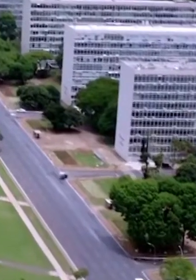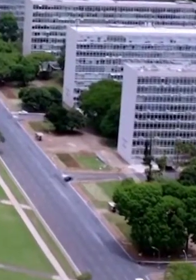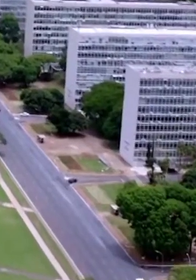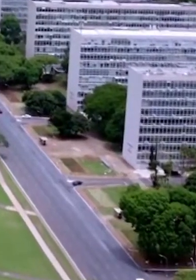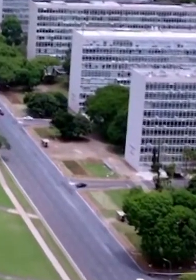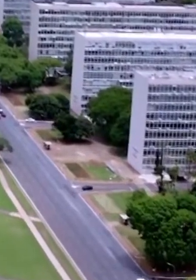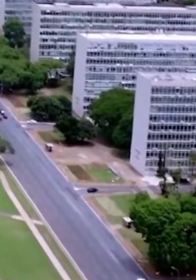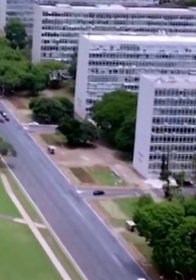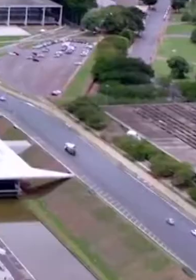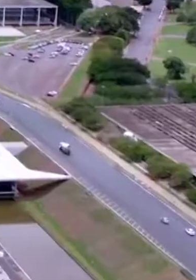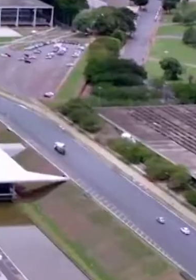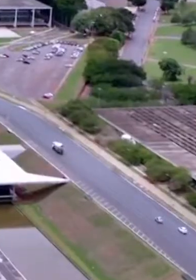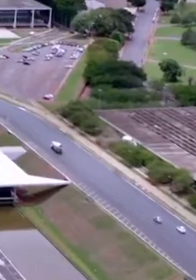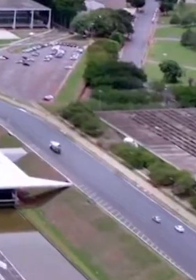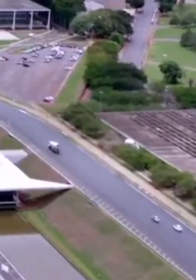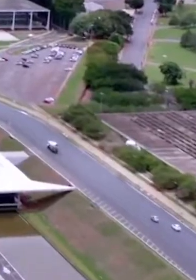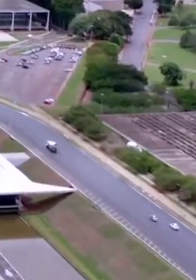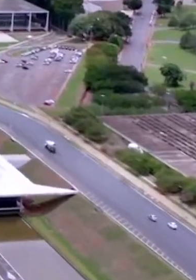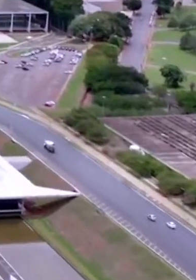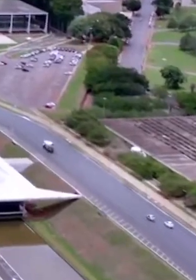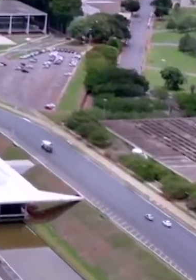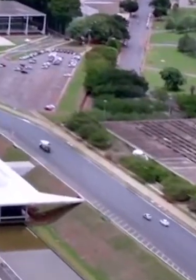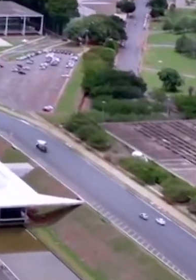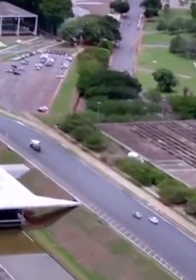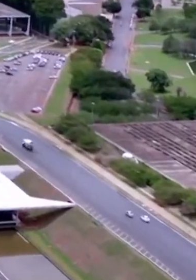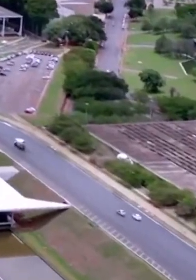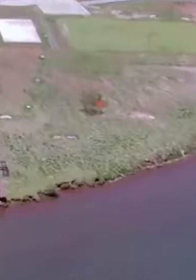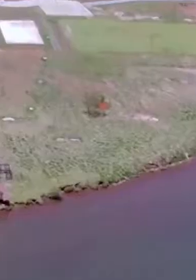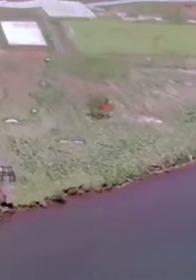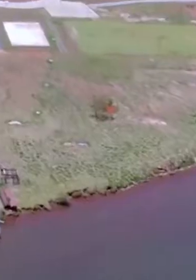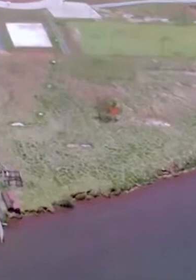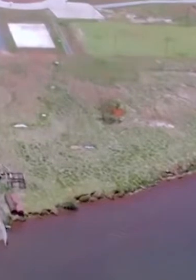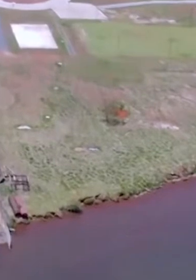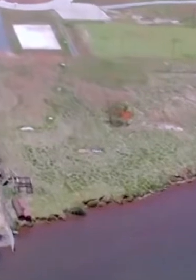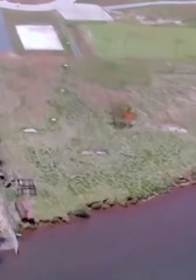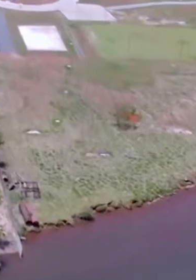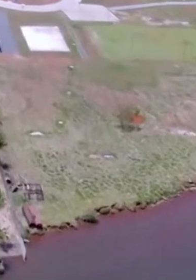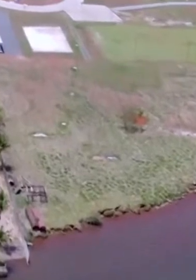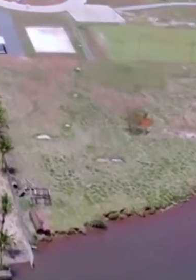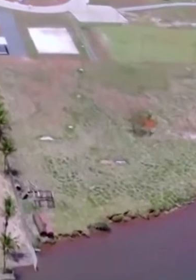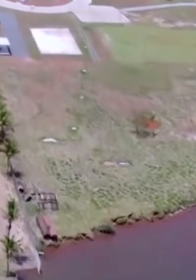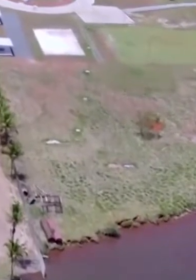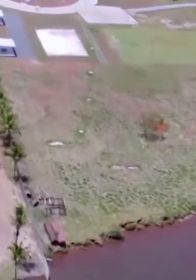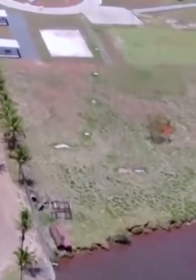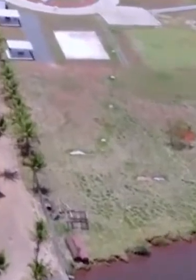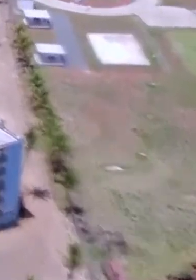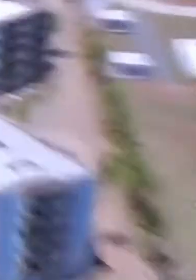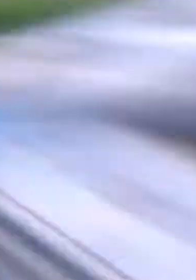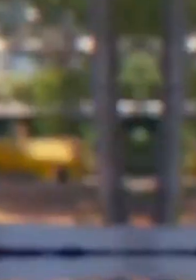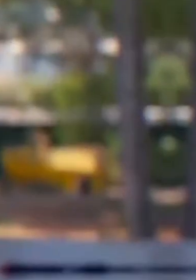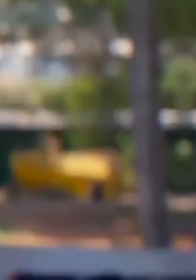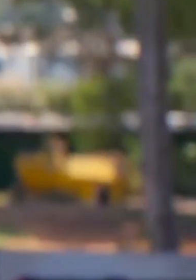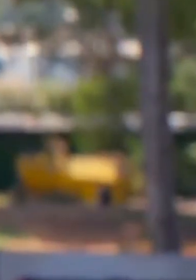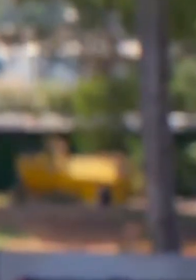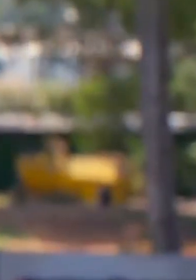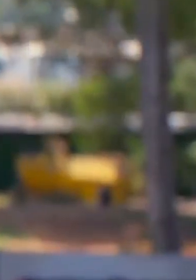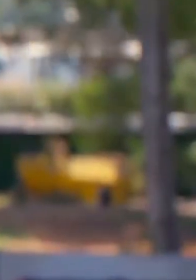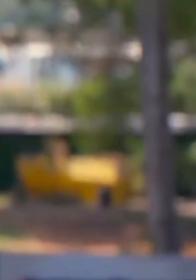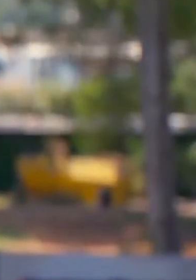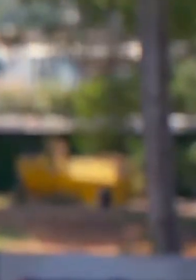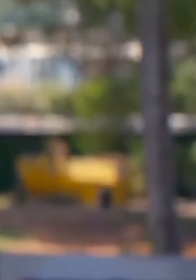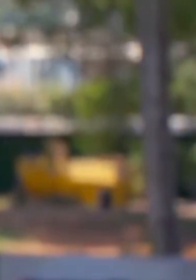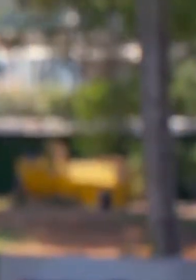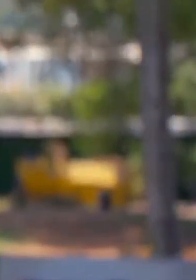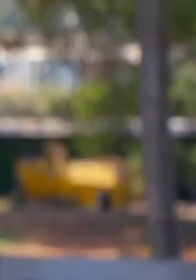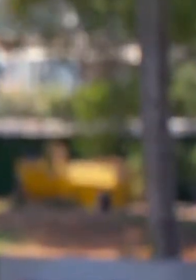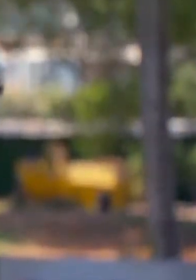Praça dos Três Poderes. Brasília, Distrito Federal, Brasil. Thaís Carvalho, atleta de tiro com arco. Com